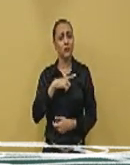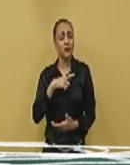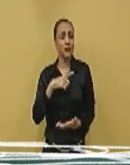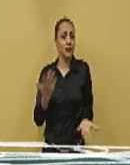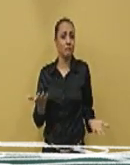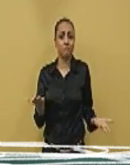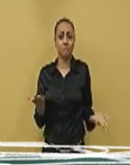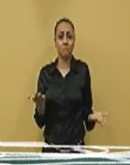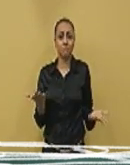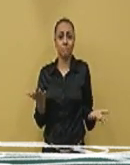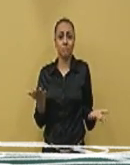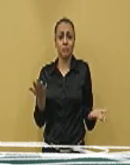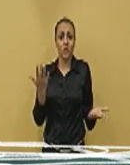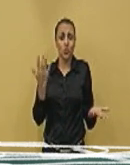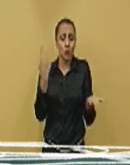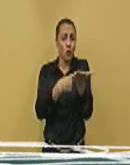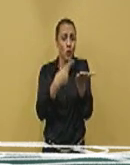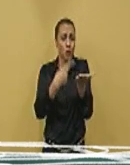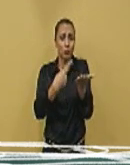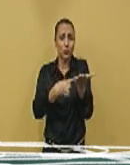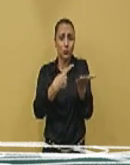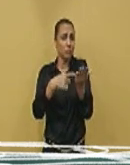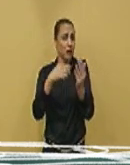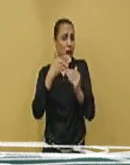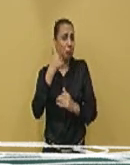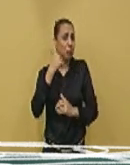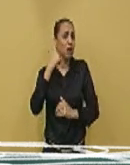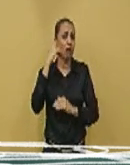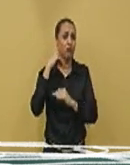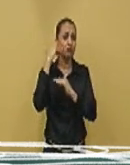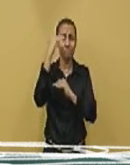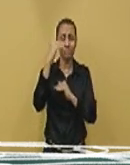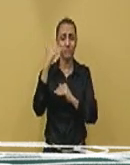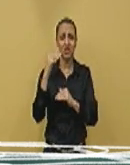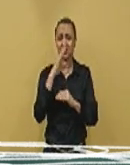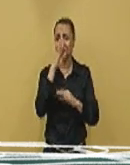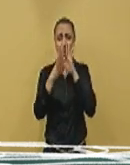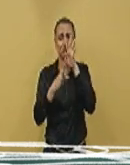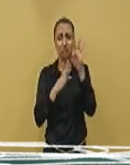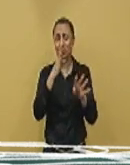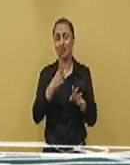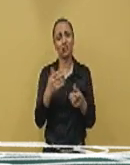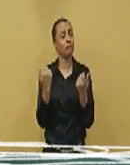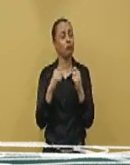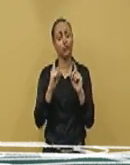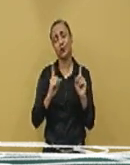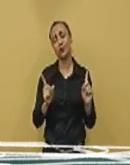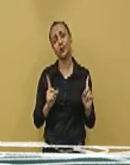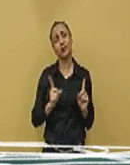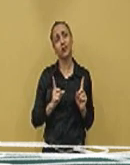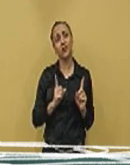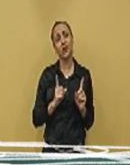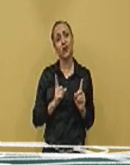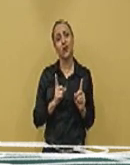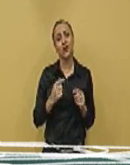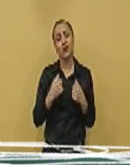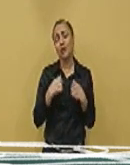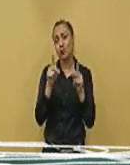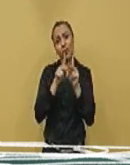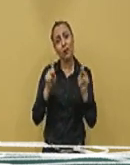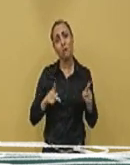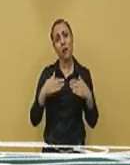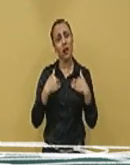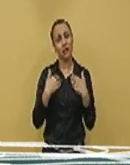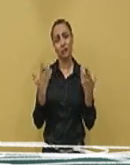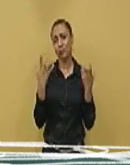de comprometimento. Né? Sem acusações, acho que não precisa disso. Eu sou da paz, eu não